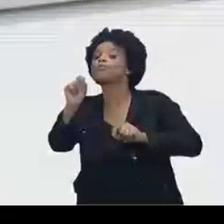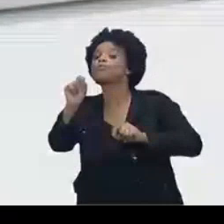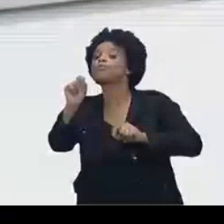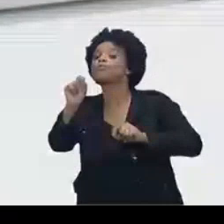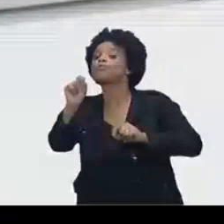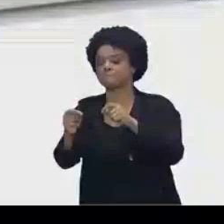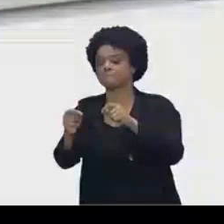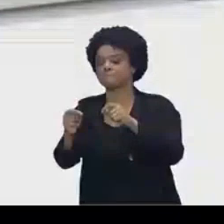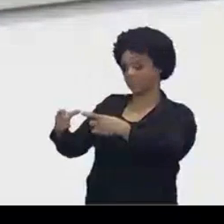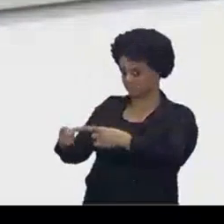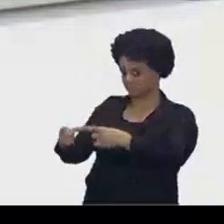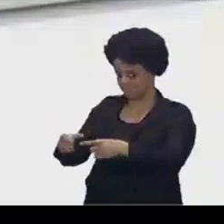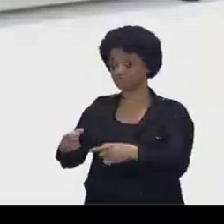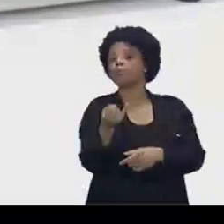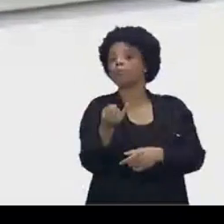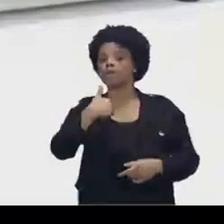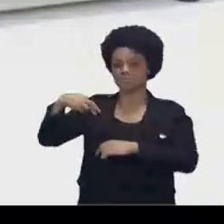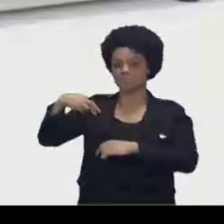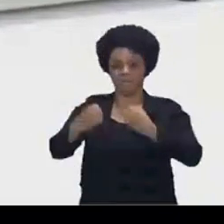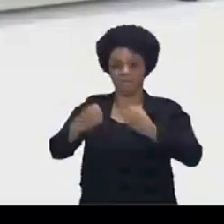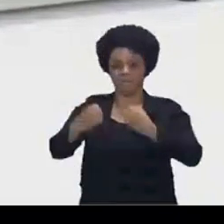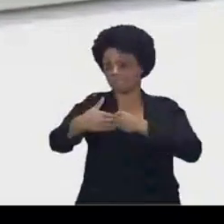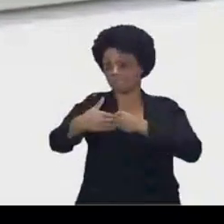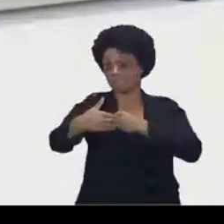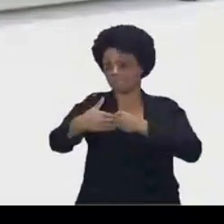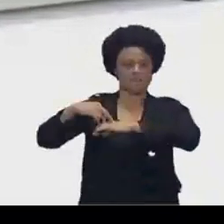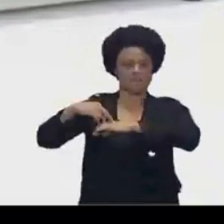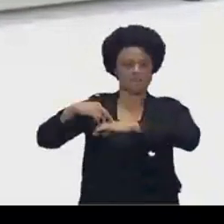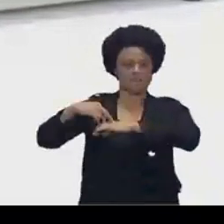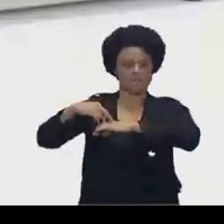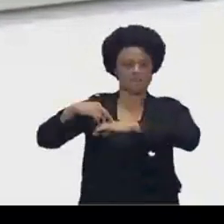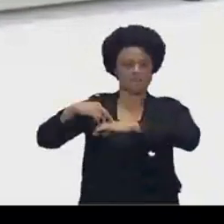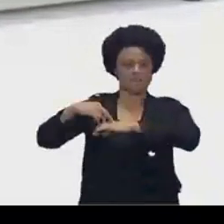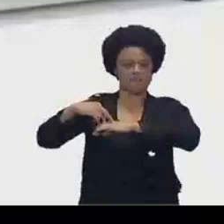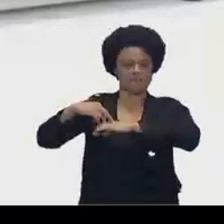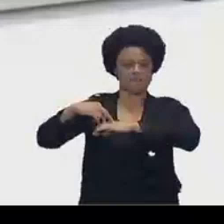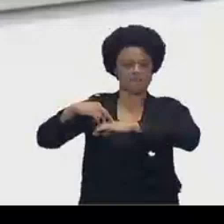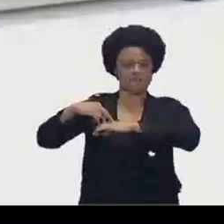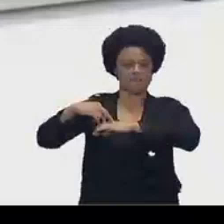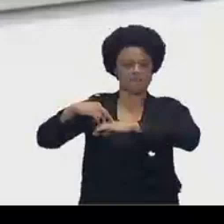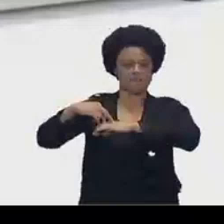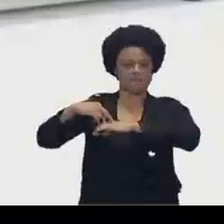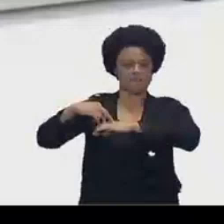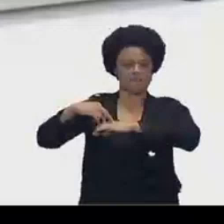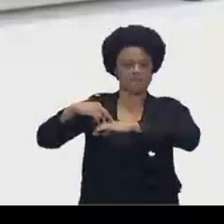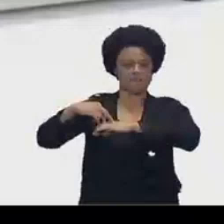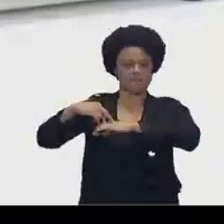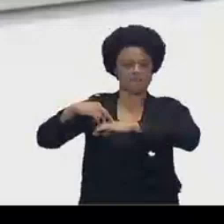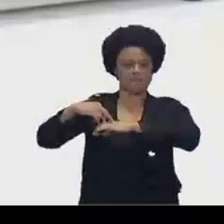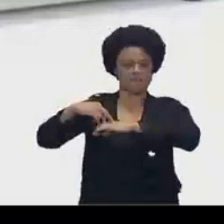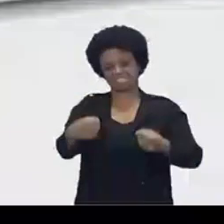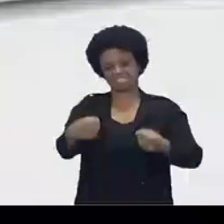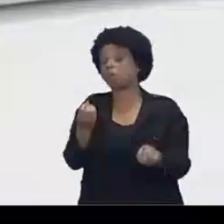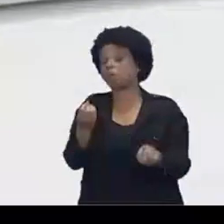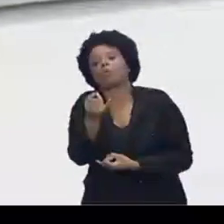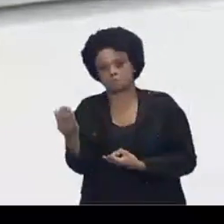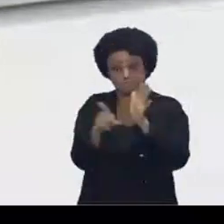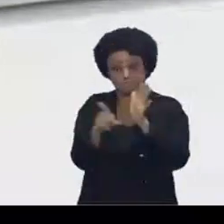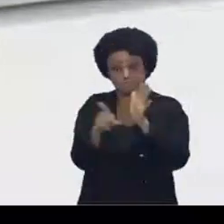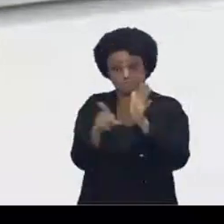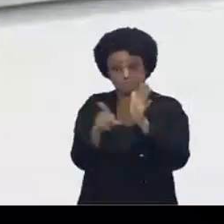quanto que eu estou andando, numa unidade de medida, ok? Centímetros, metros, por um tempo